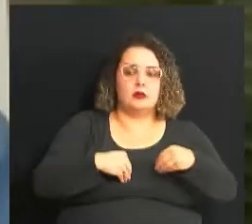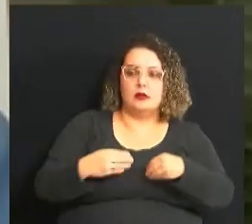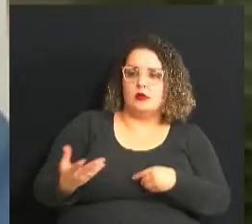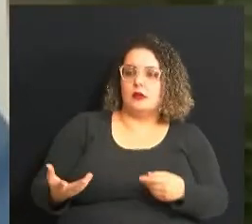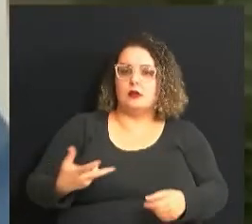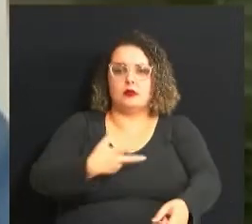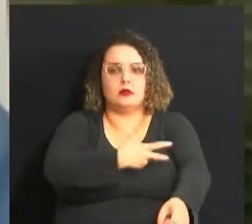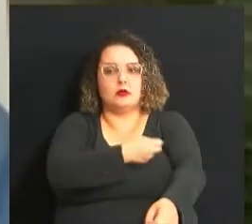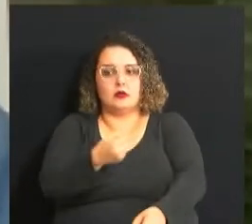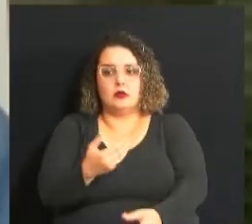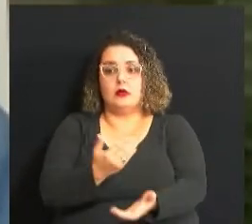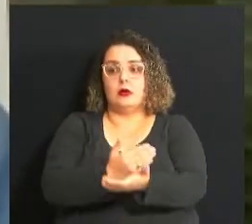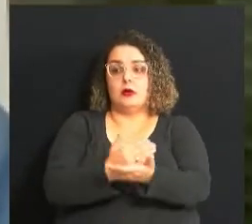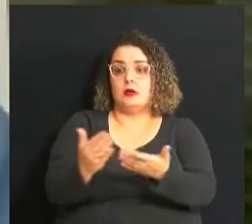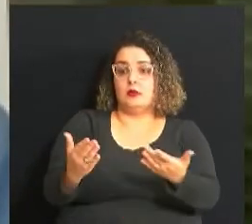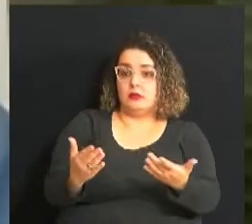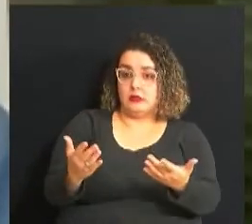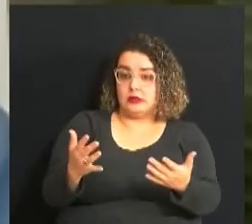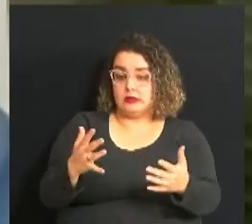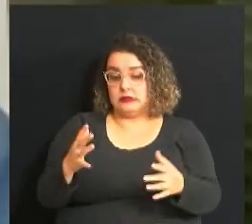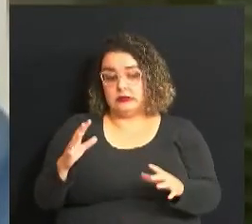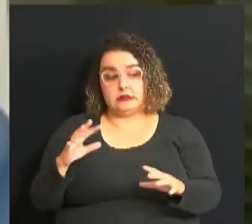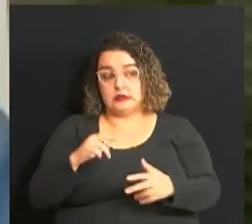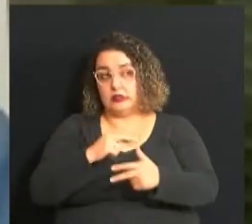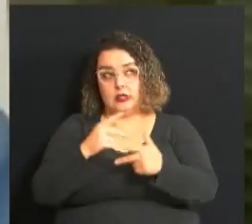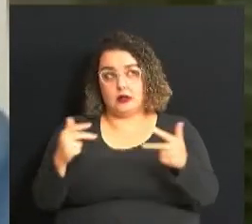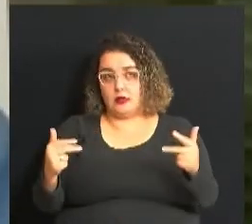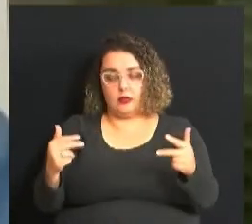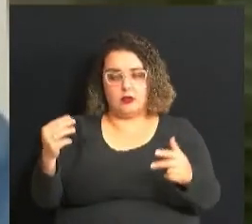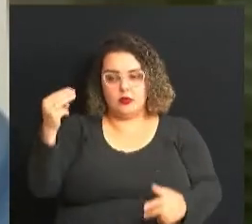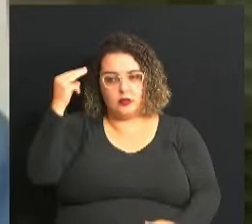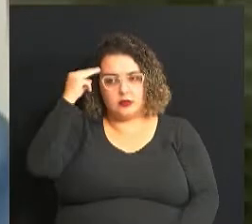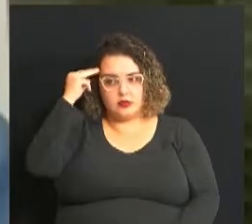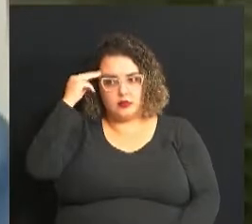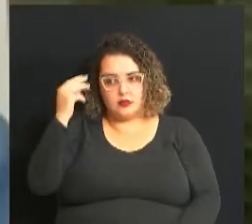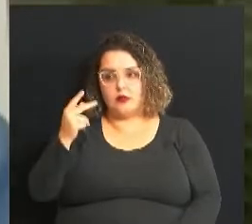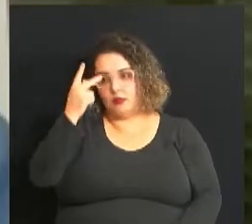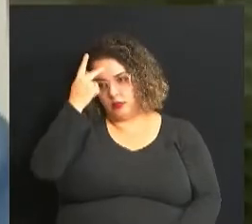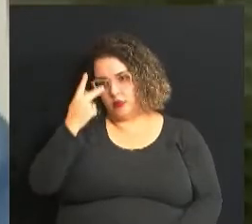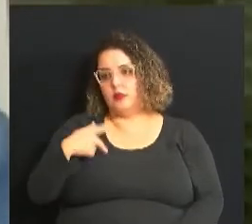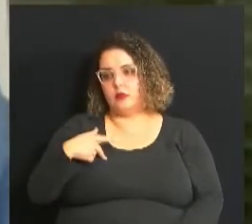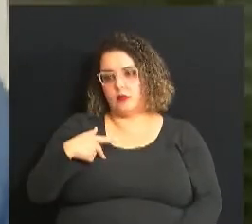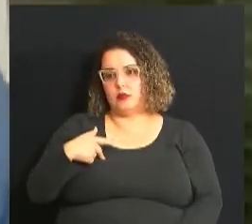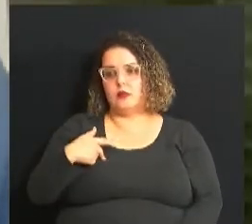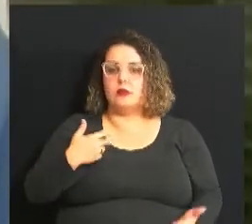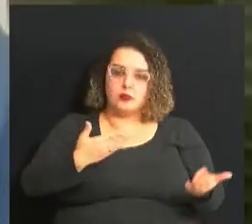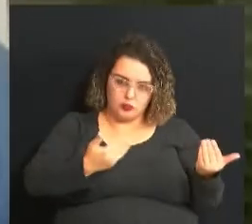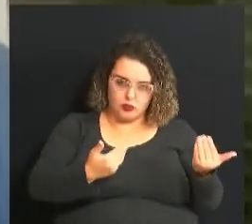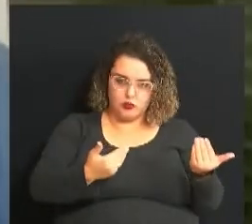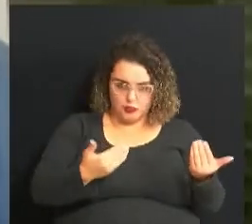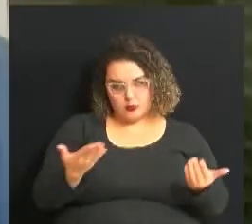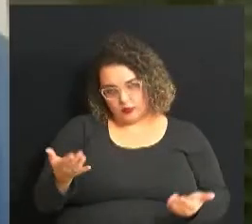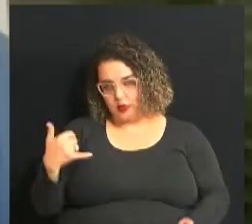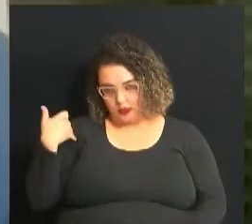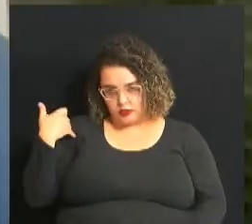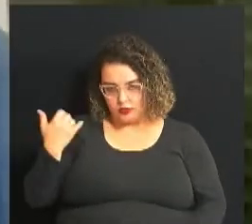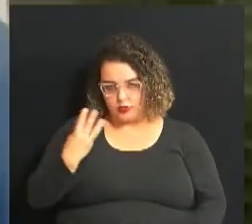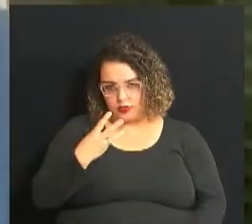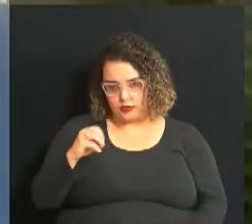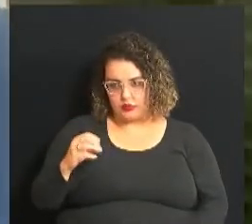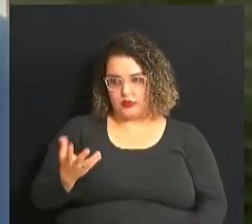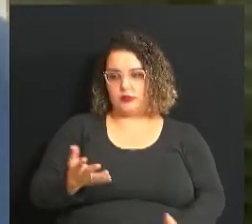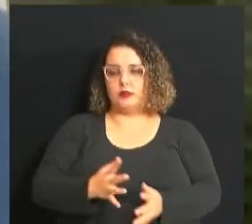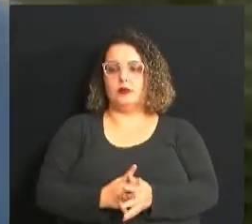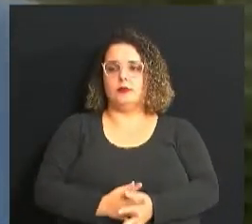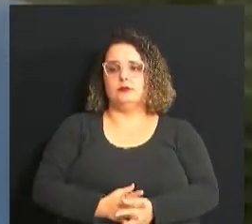aí começa aquela catástrofe mental própria do homem jovem, no caso de 30 anos. Ah, eu